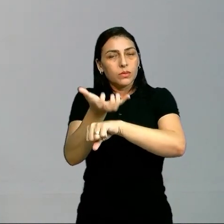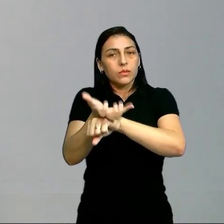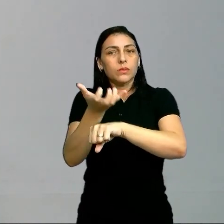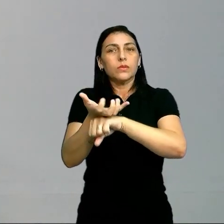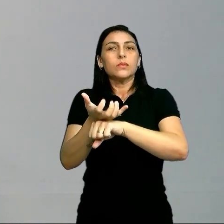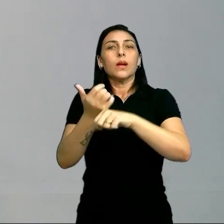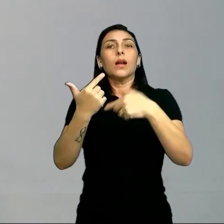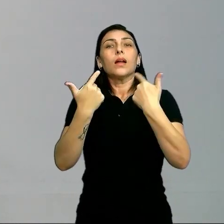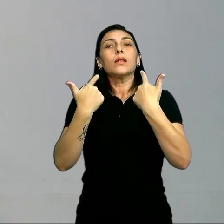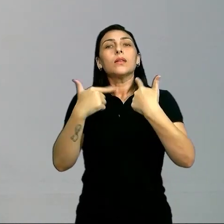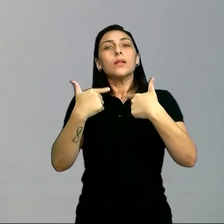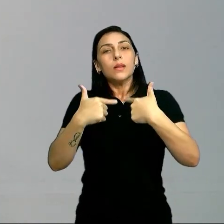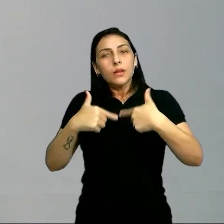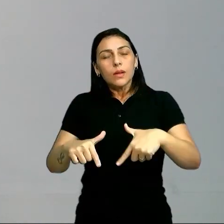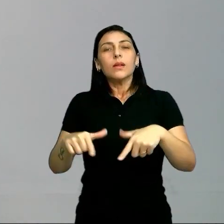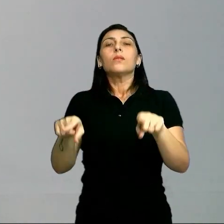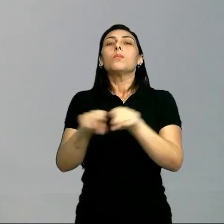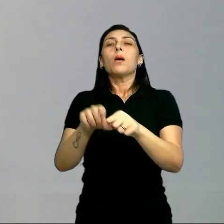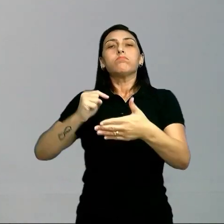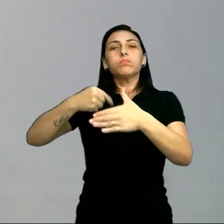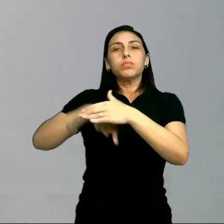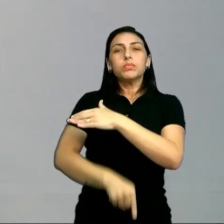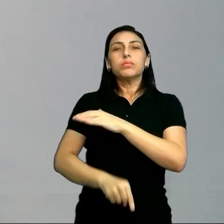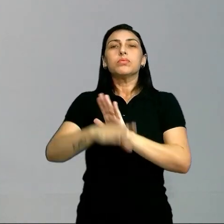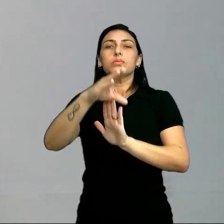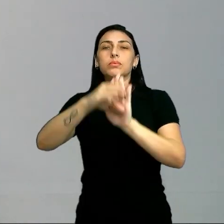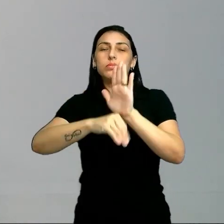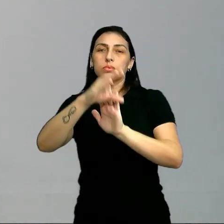de linguagens, para que você possa aprofundar o